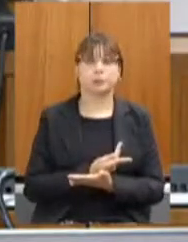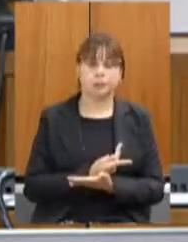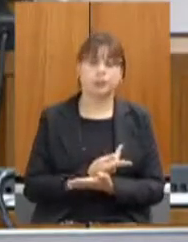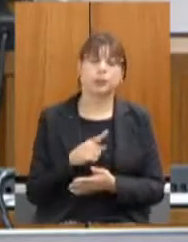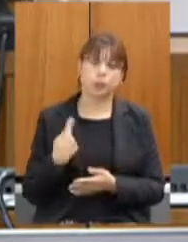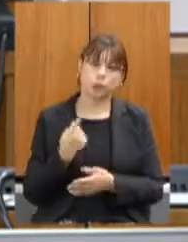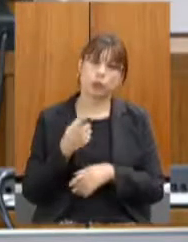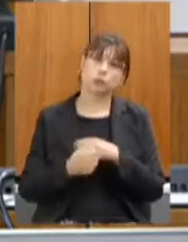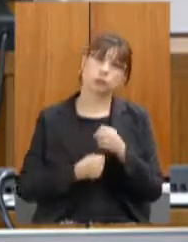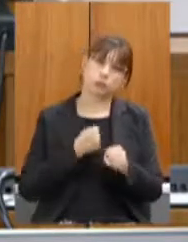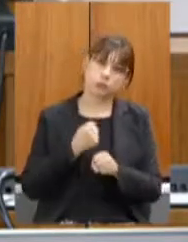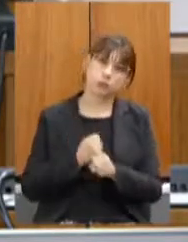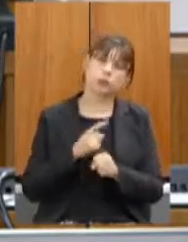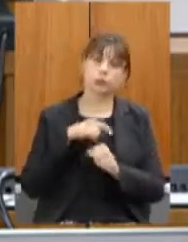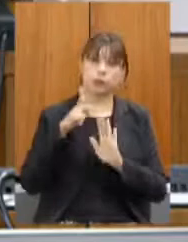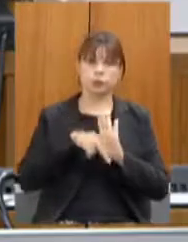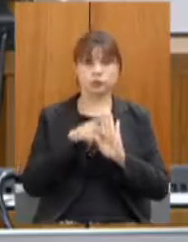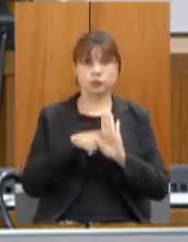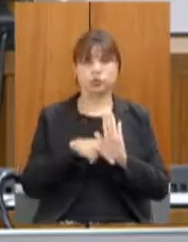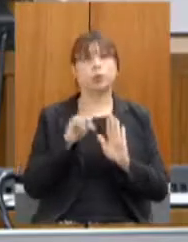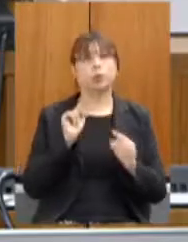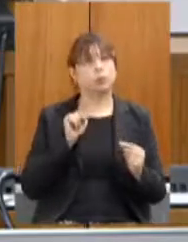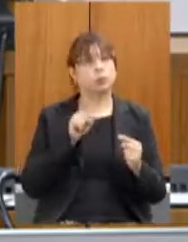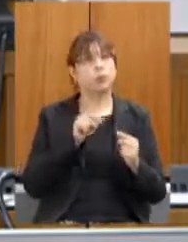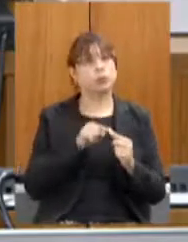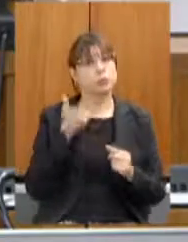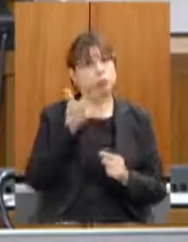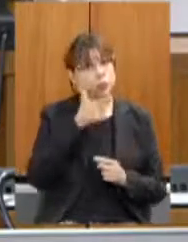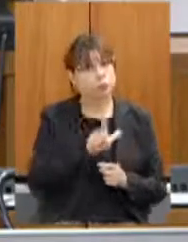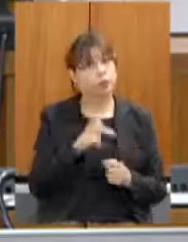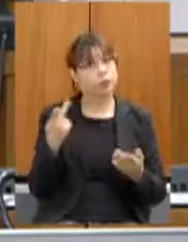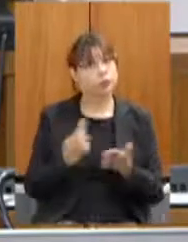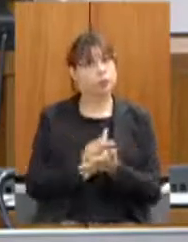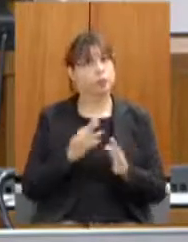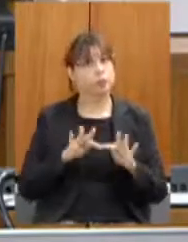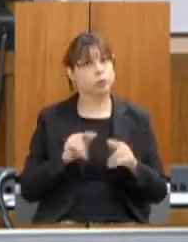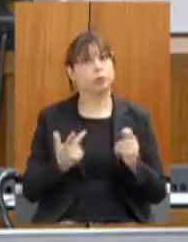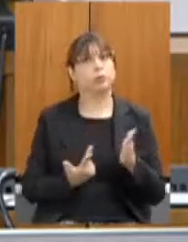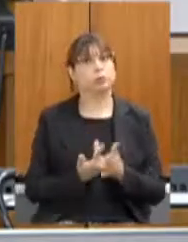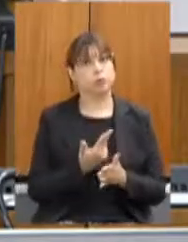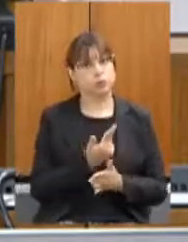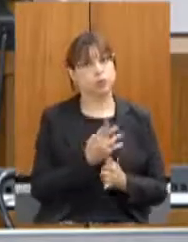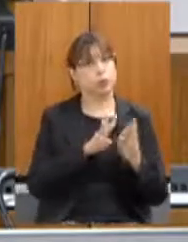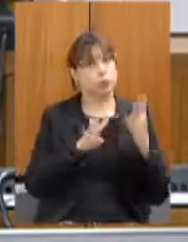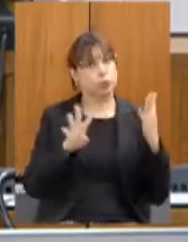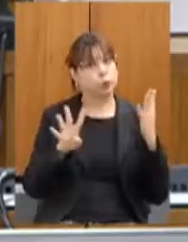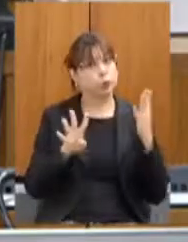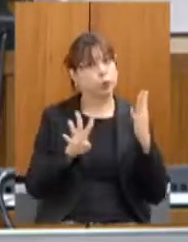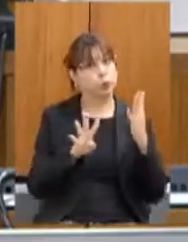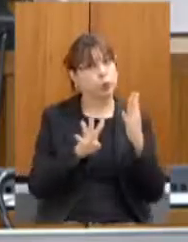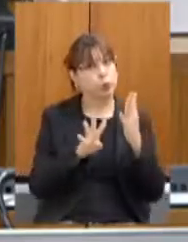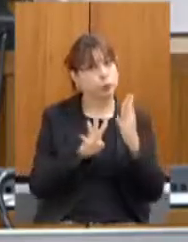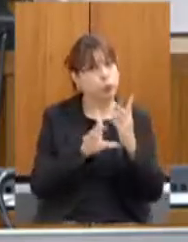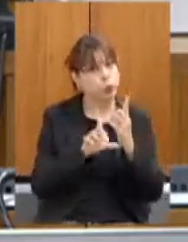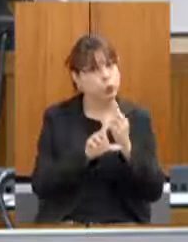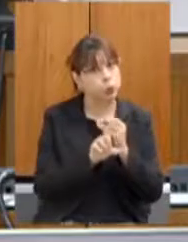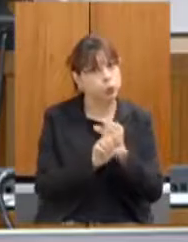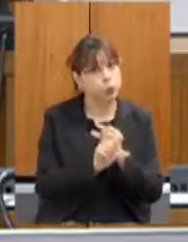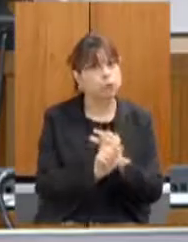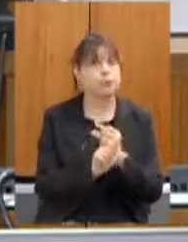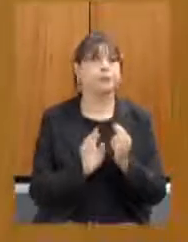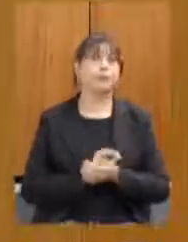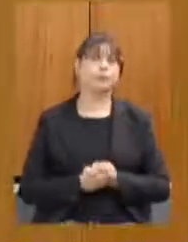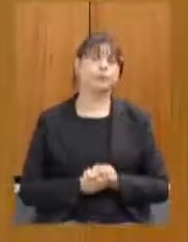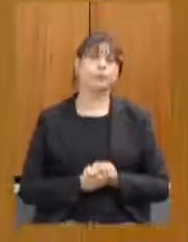projeto que será um projeto com o objetivo de efetivamente fazer essa fila andar é muito